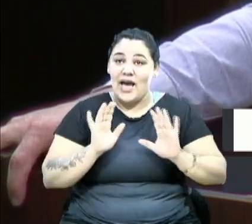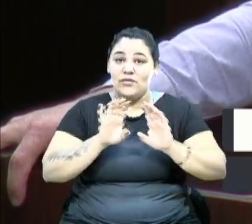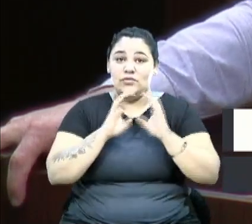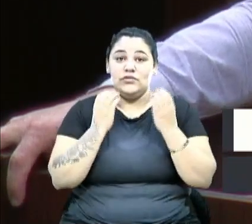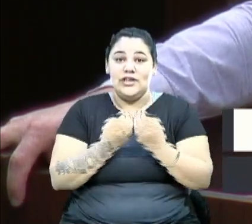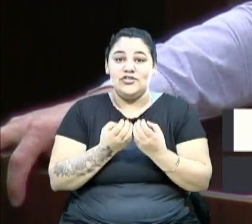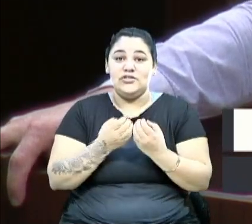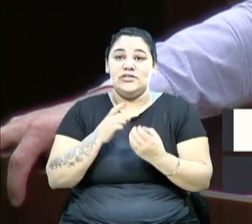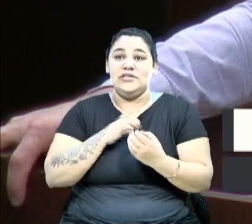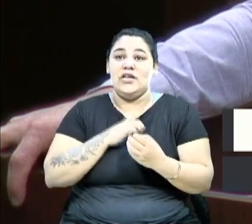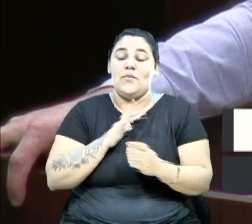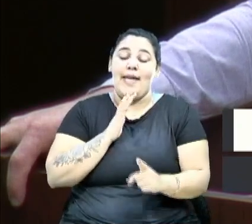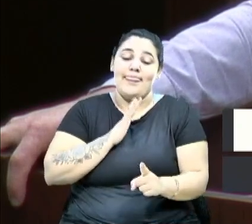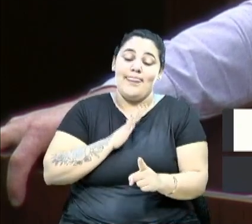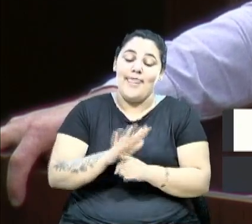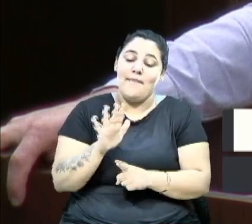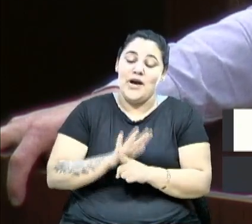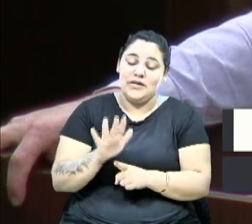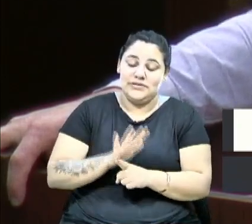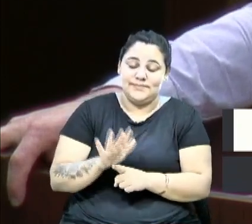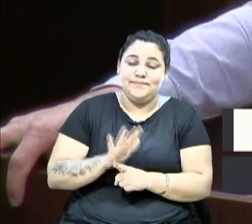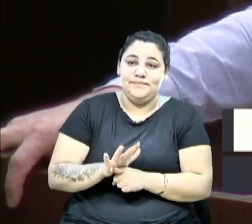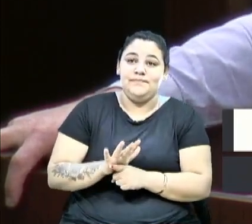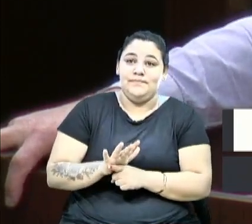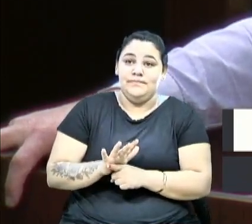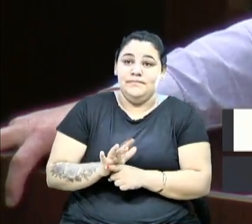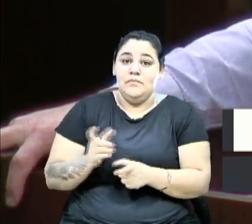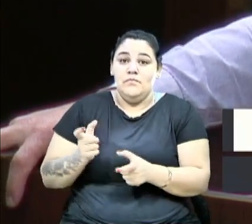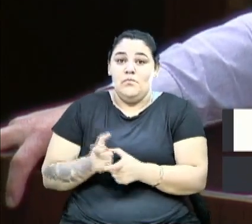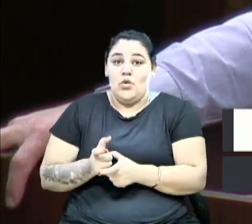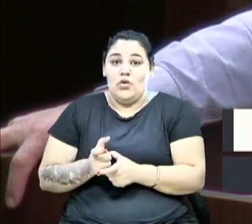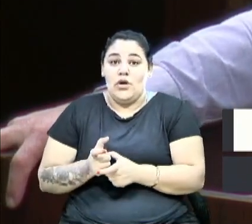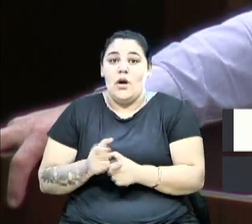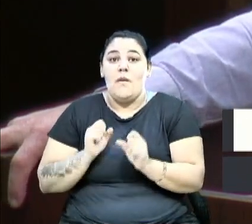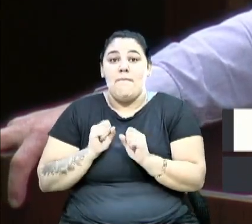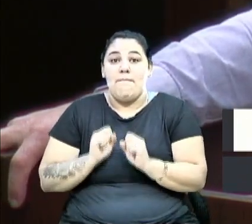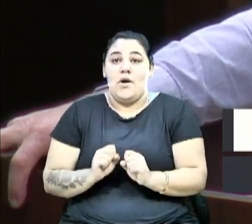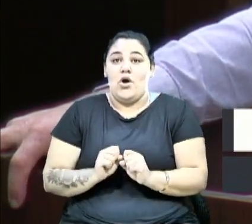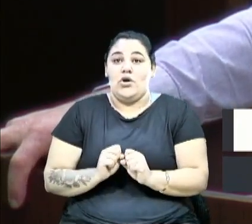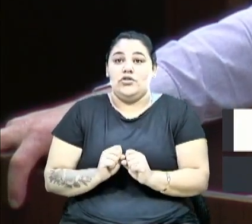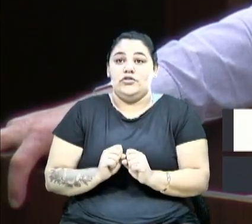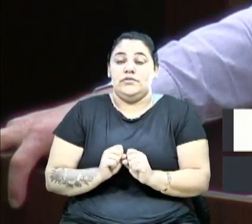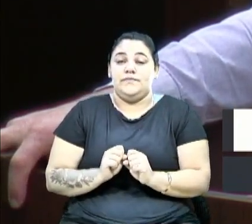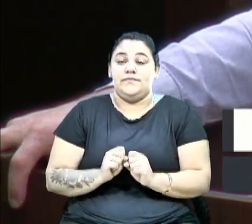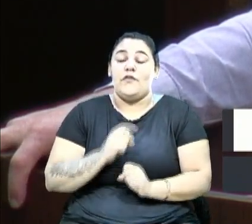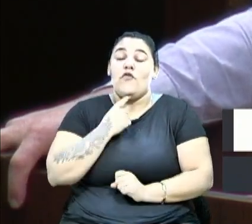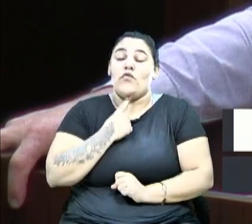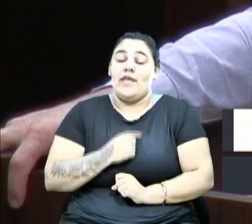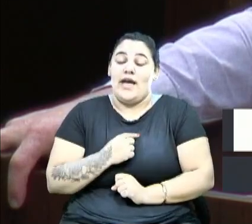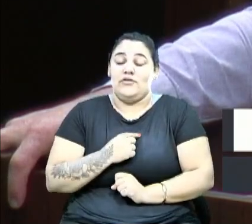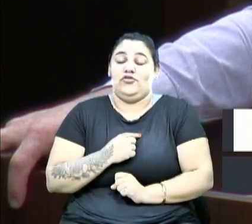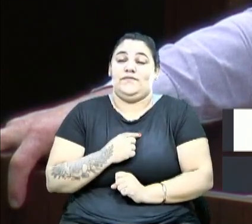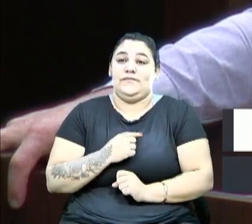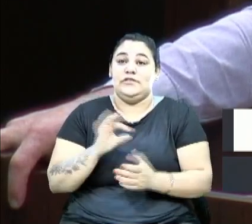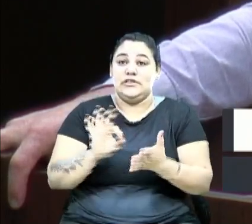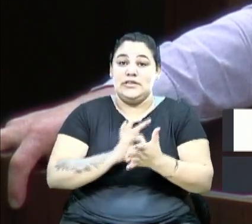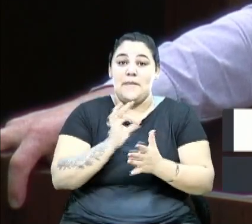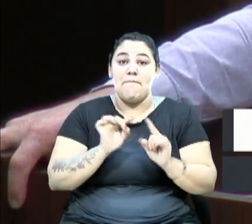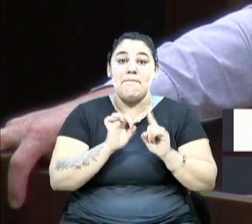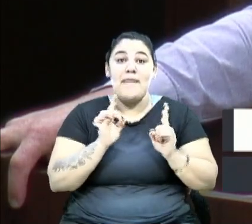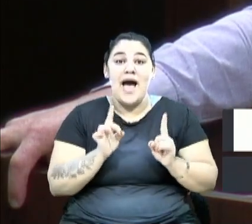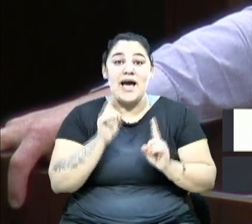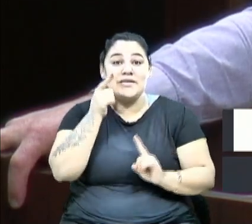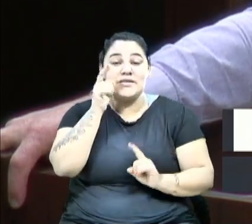muito reprimida, pode ser que as pessoas fiquem com aquele anseio de se inscrever. Mas quem vai ser contemplado